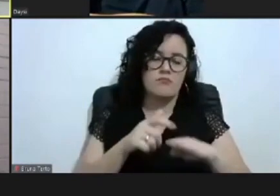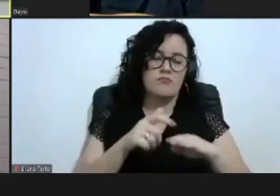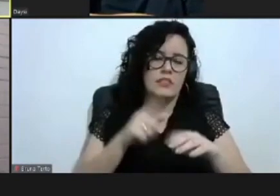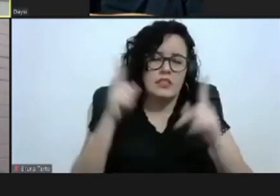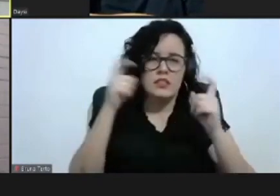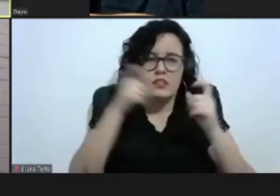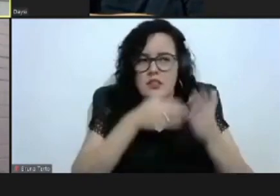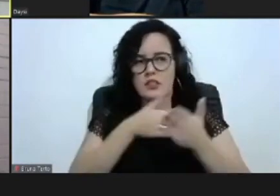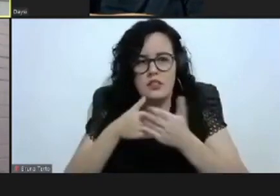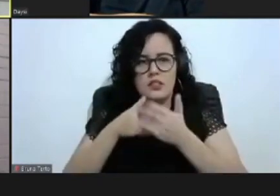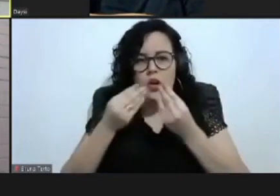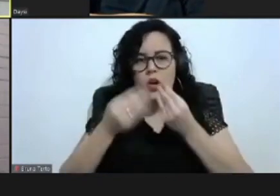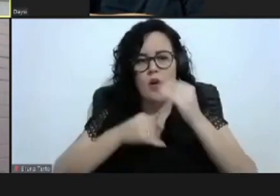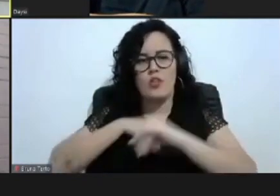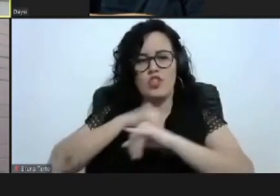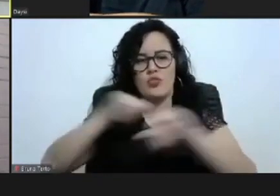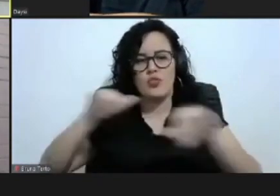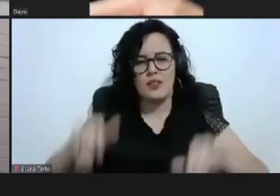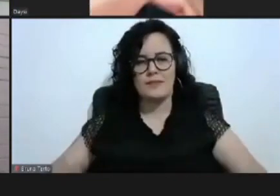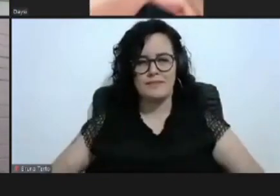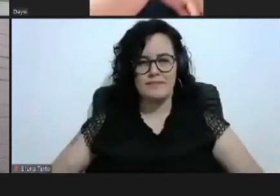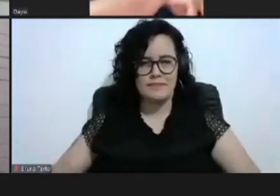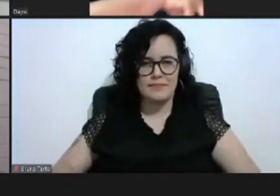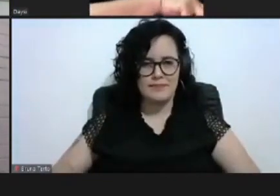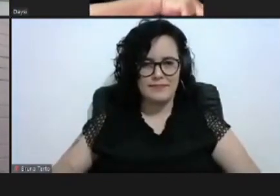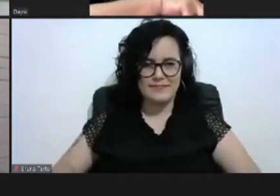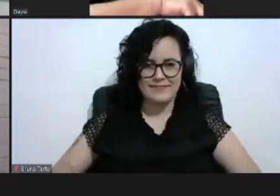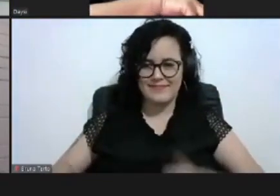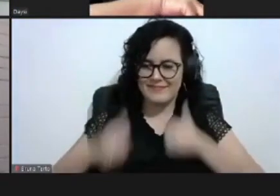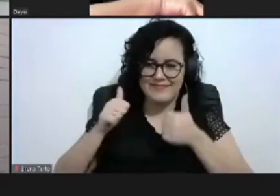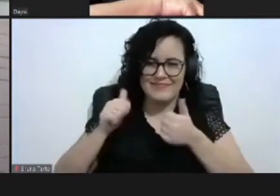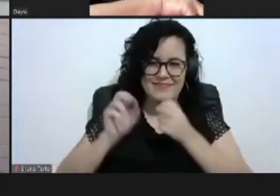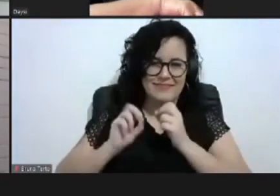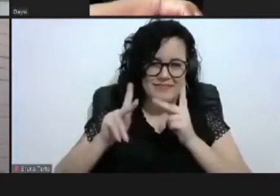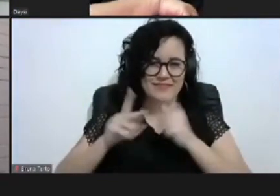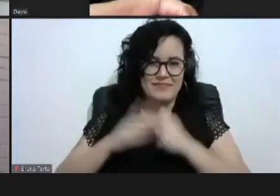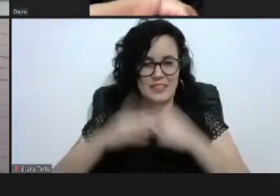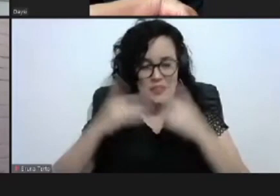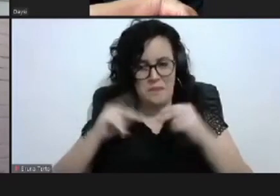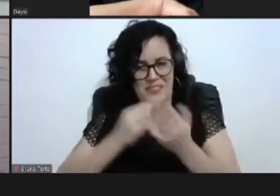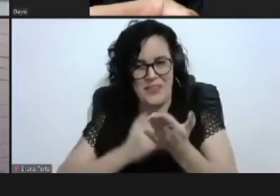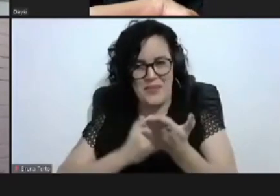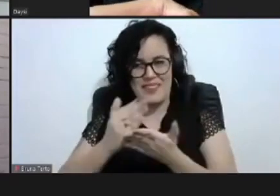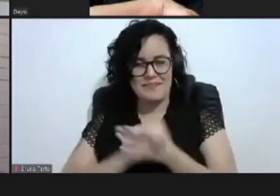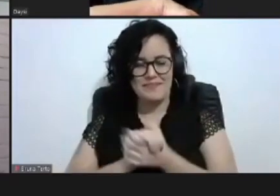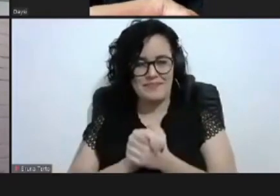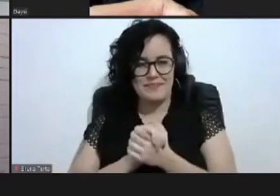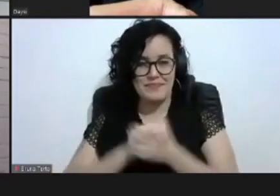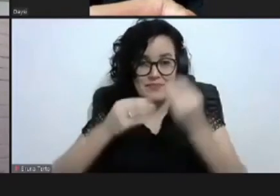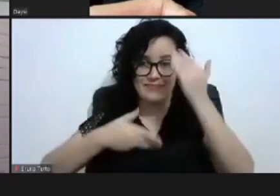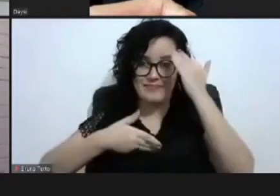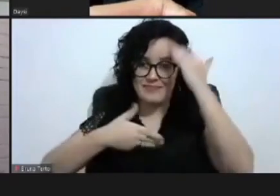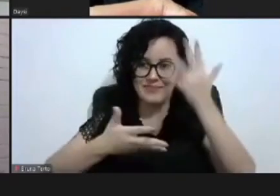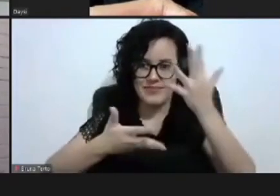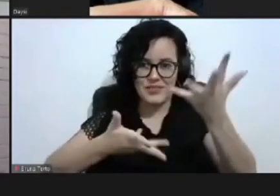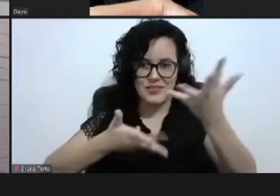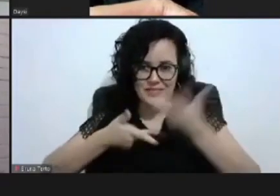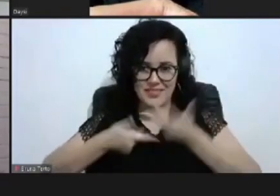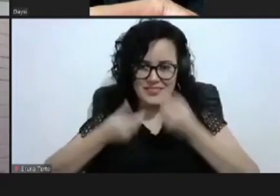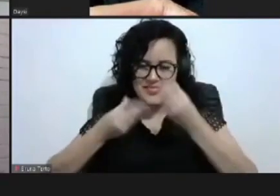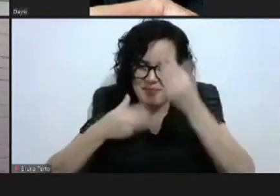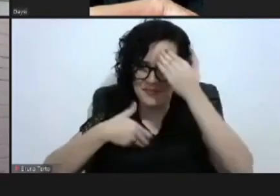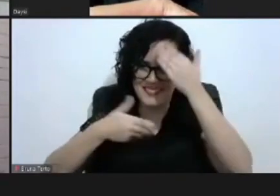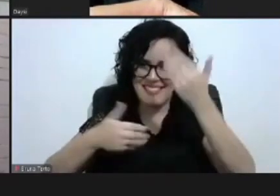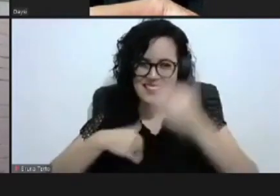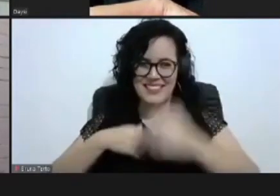suas obras. Tá certo. Bom, vamos lá. Primeiro, obrigada pelo convite, muito bom estar aqui com